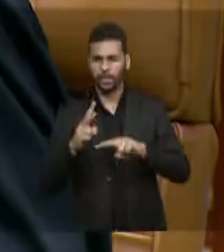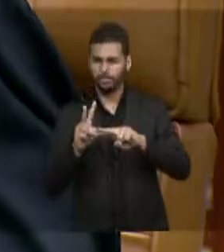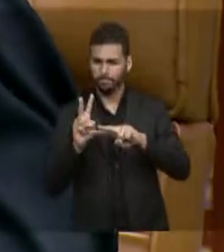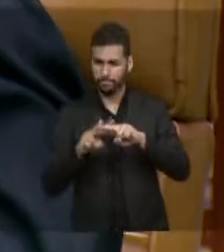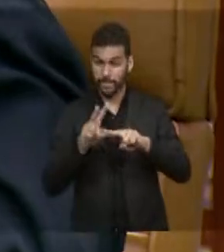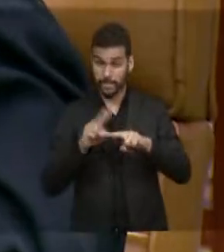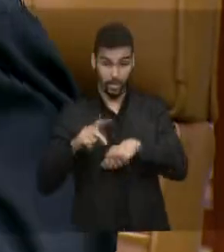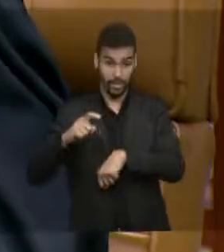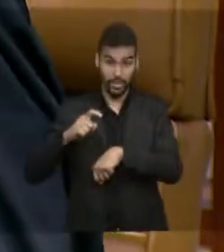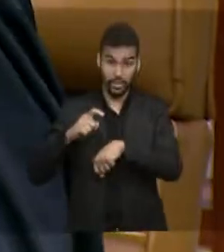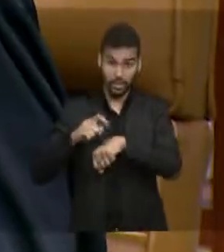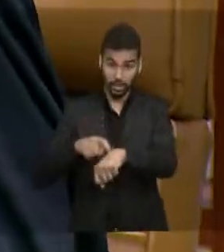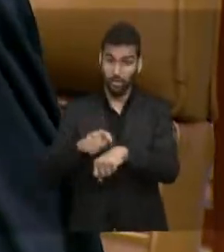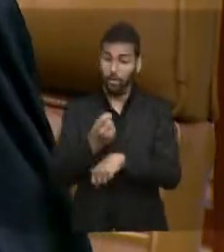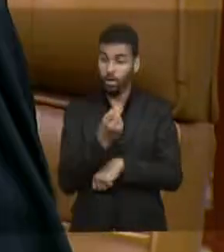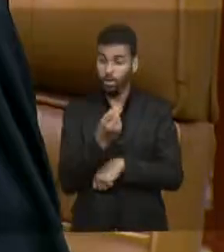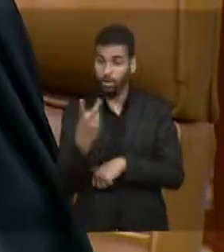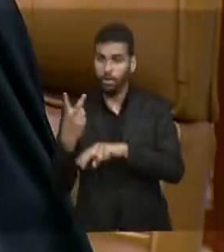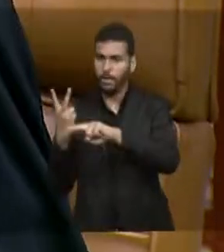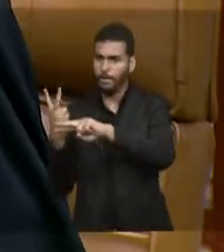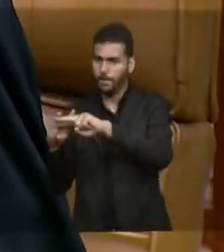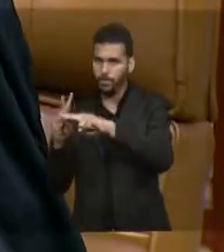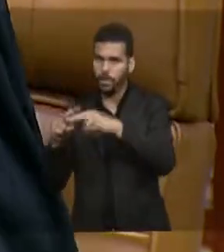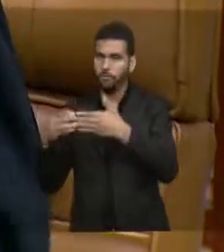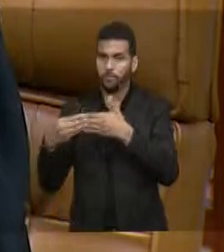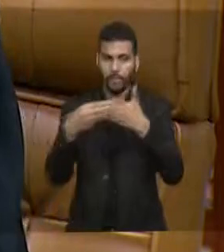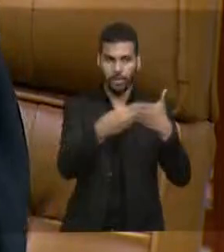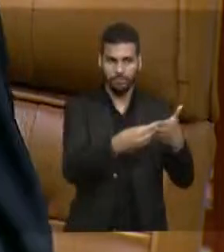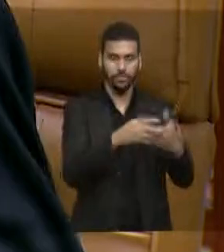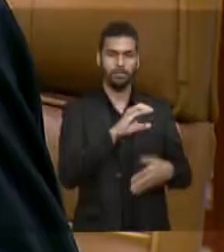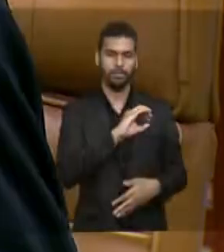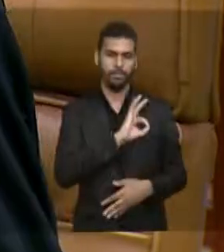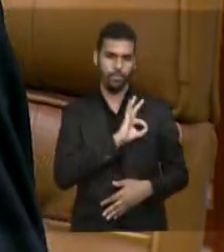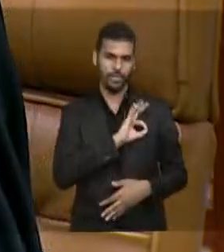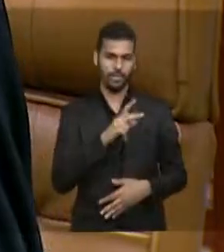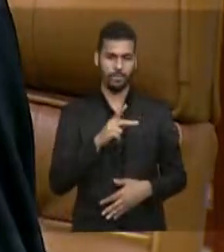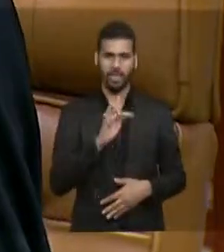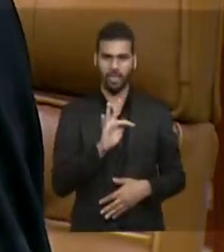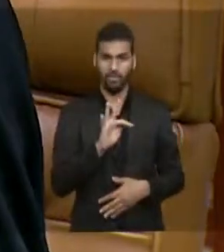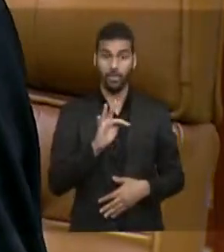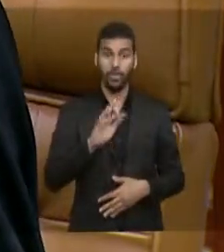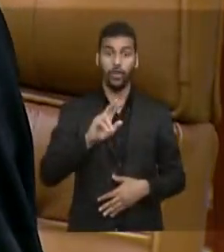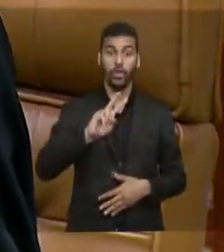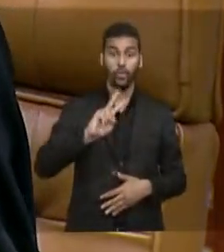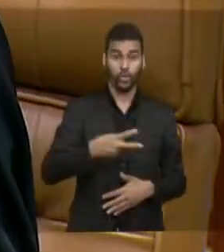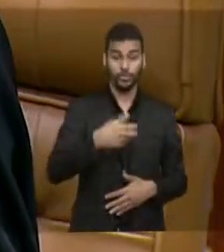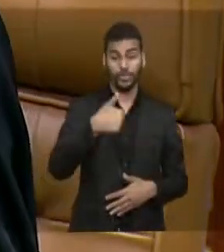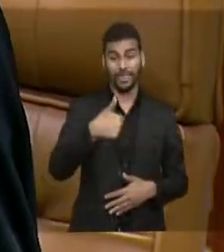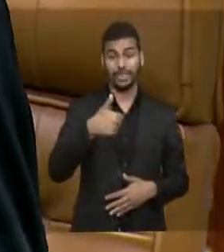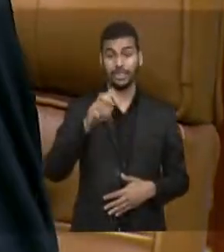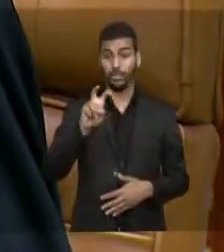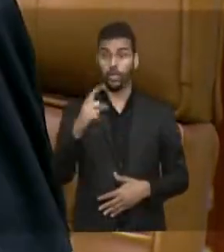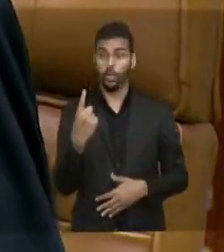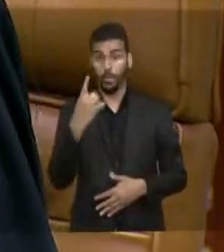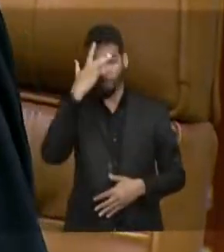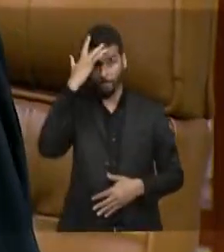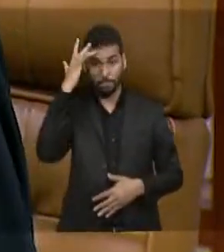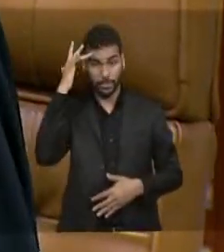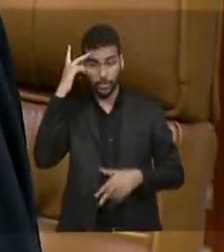de imediato detidos serem levados à polícia federal duas 2151 pessoas